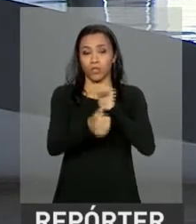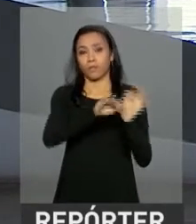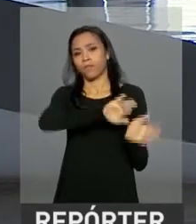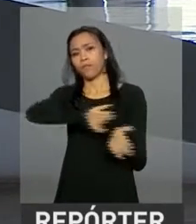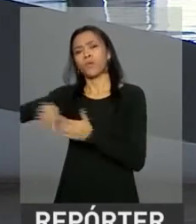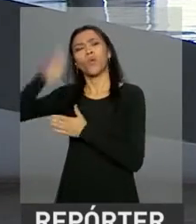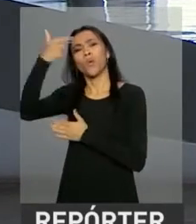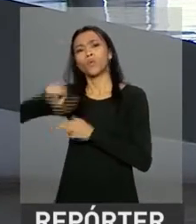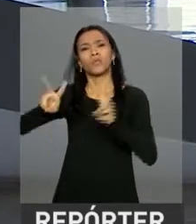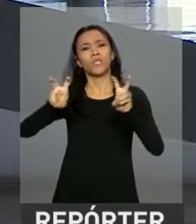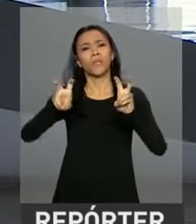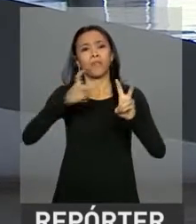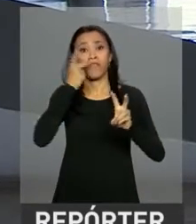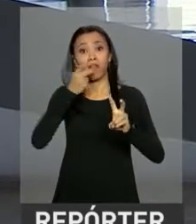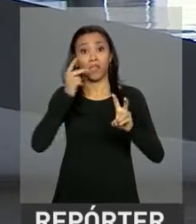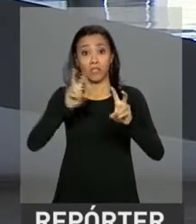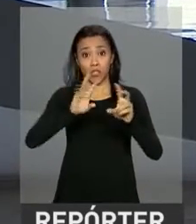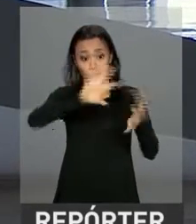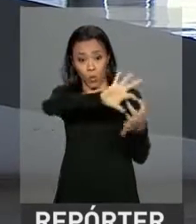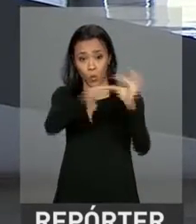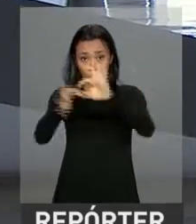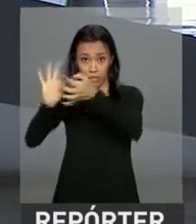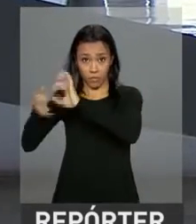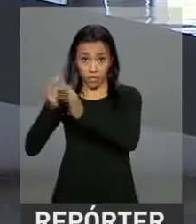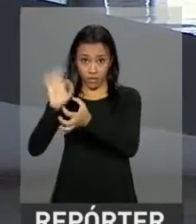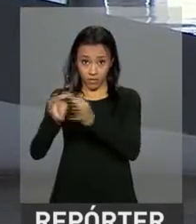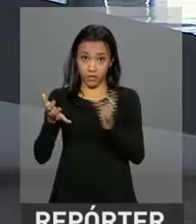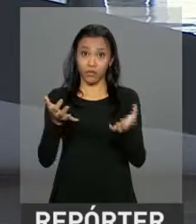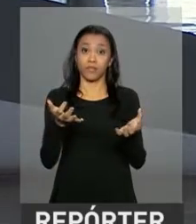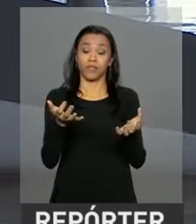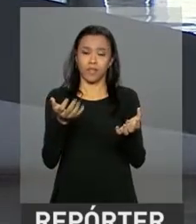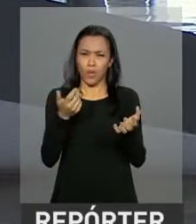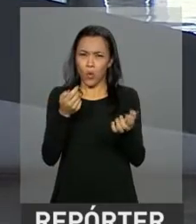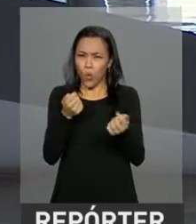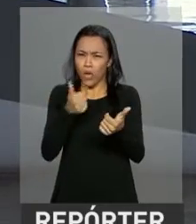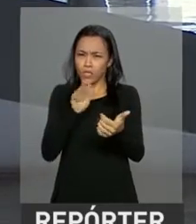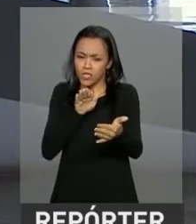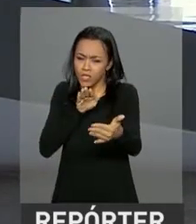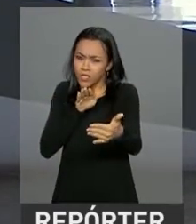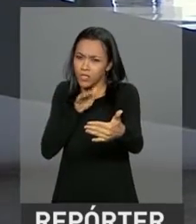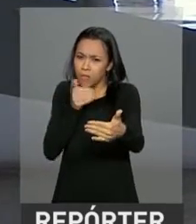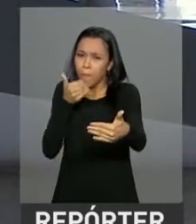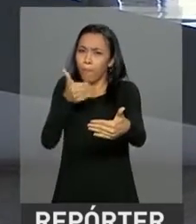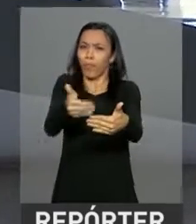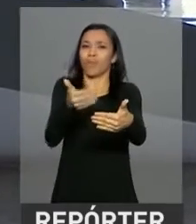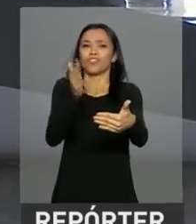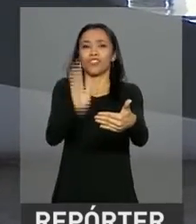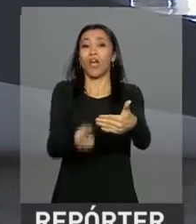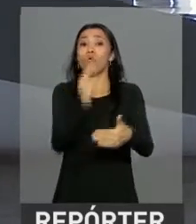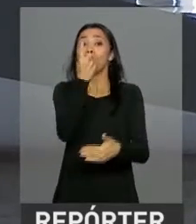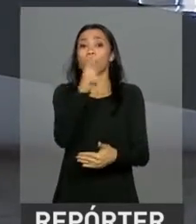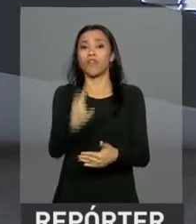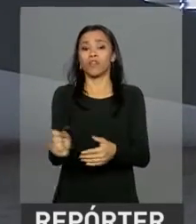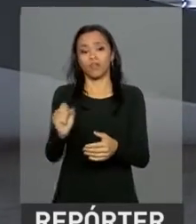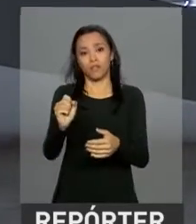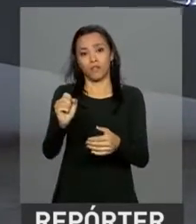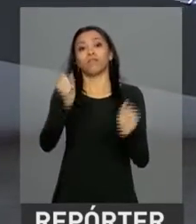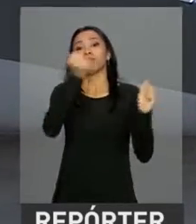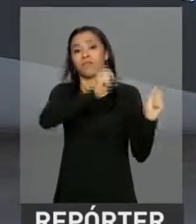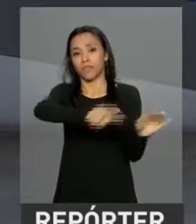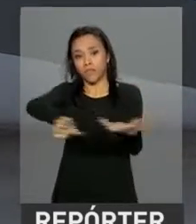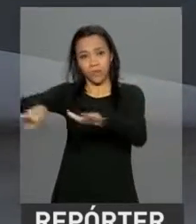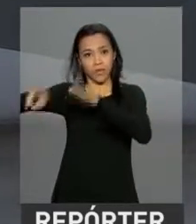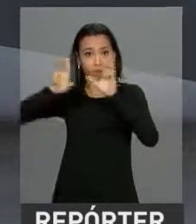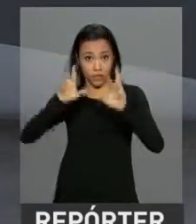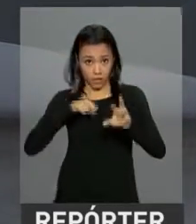de Olimpíadas, né, na reta final da preparação, o governo decidiu que vai reunir uma vez por semana, né,